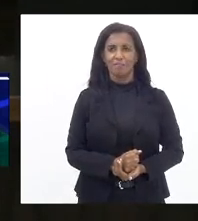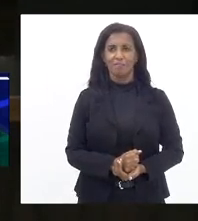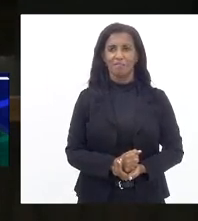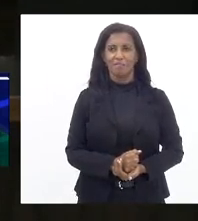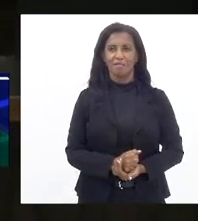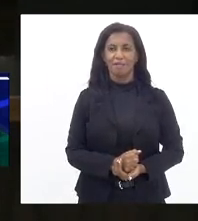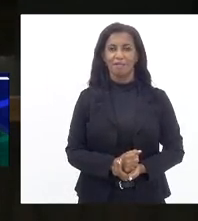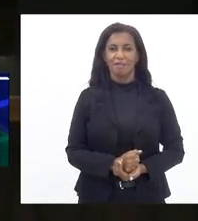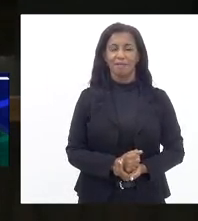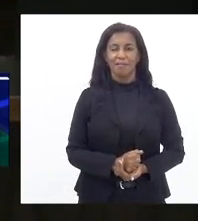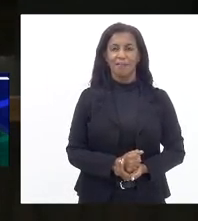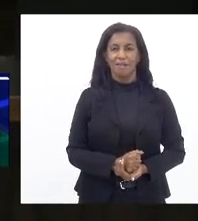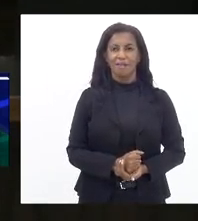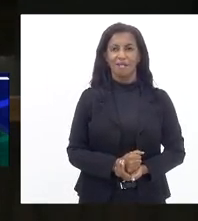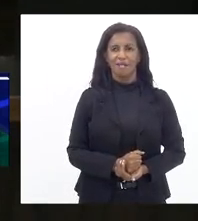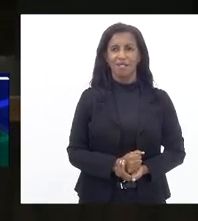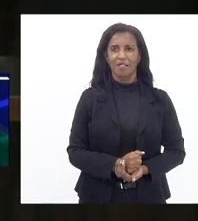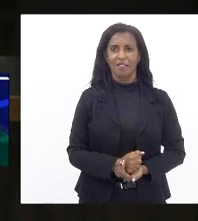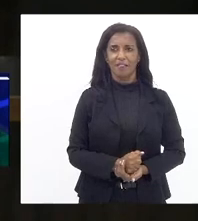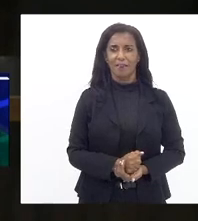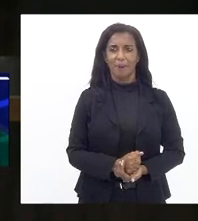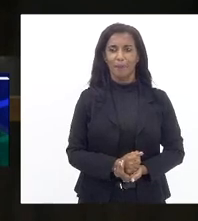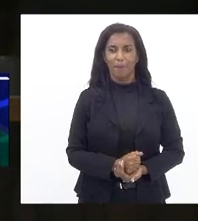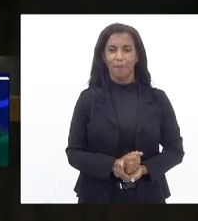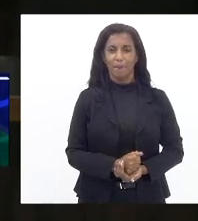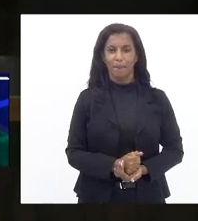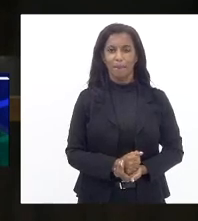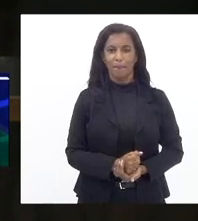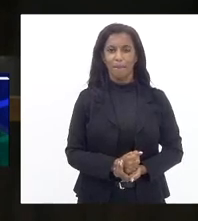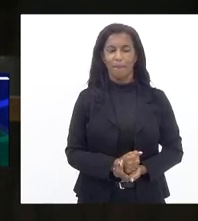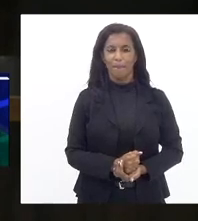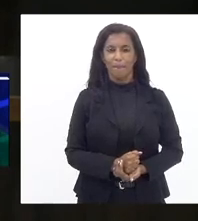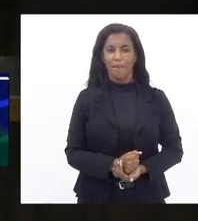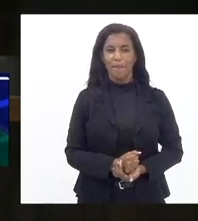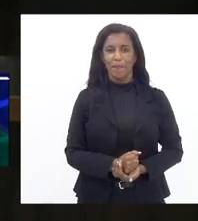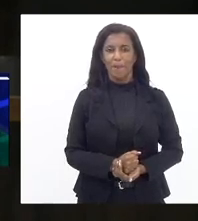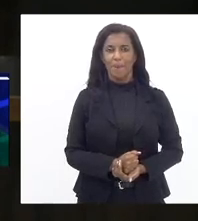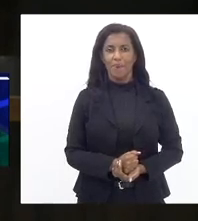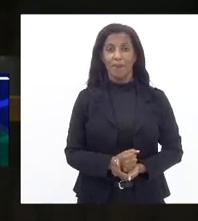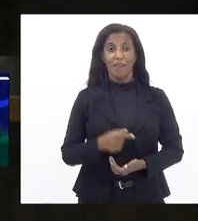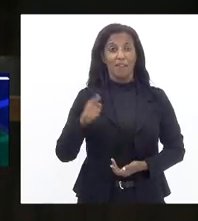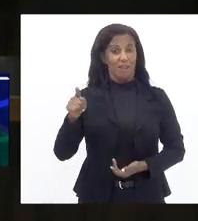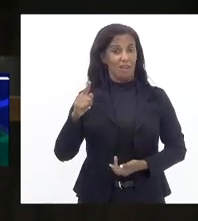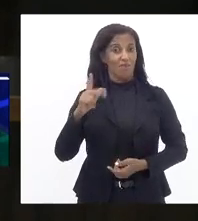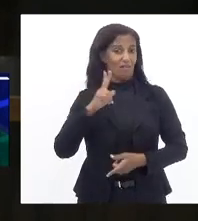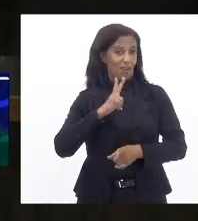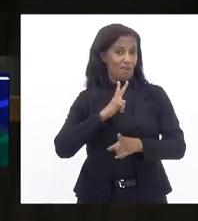Arthur Lira vai ganhar um estandarte da Portela.